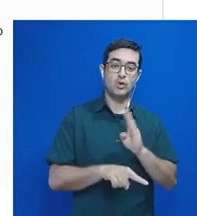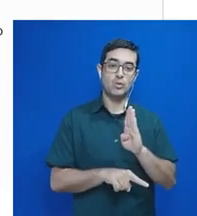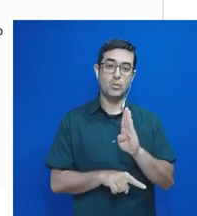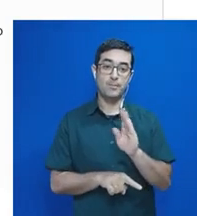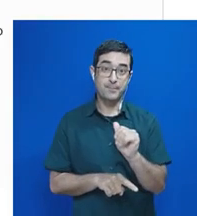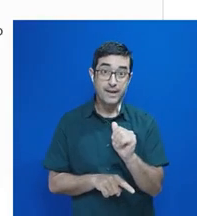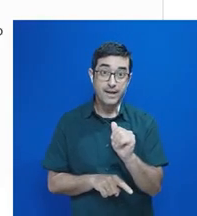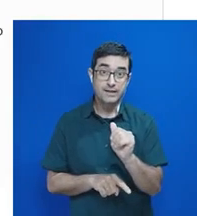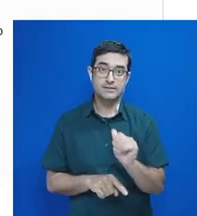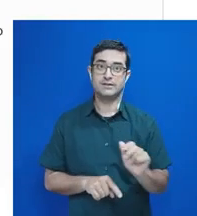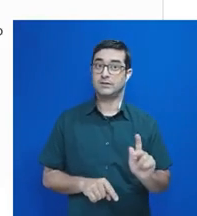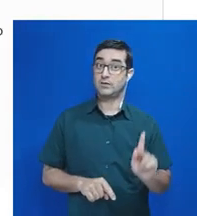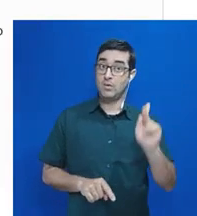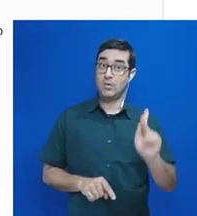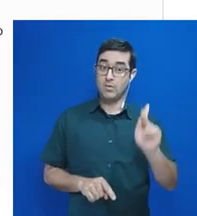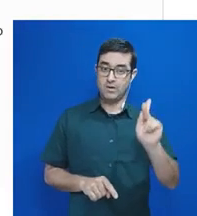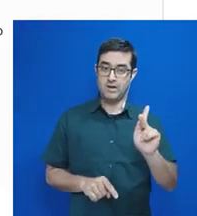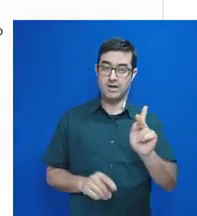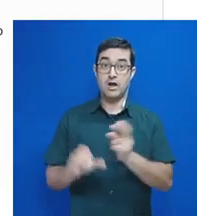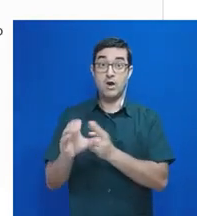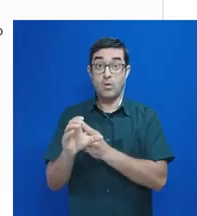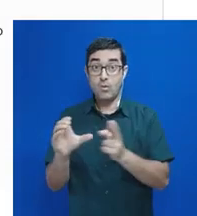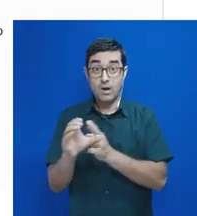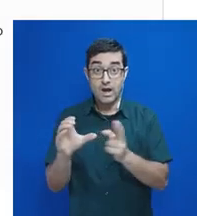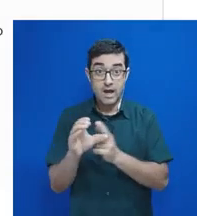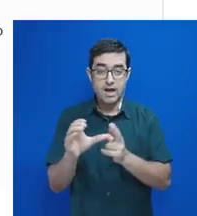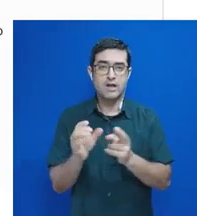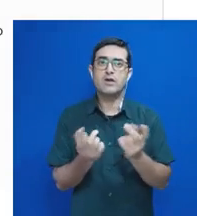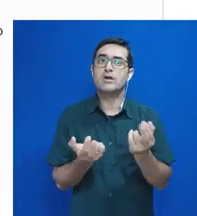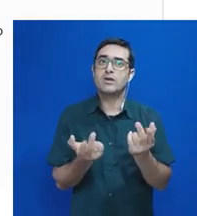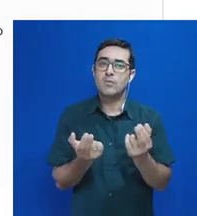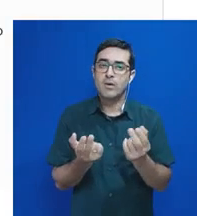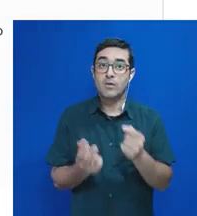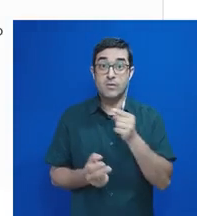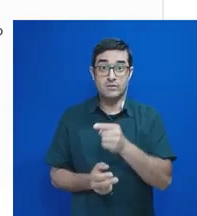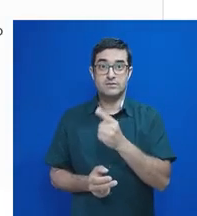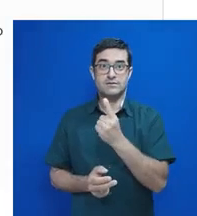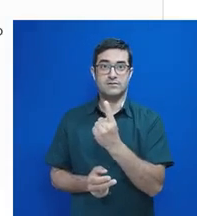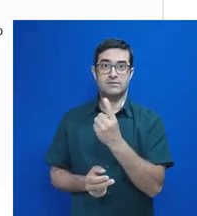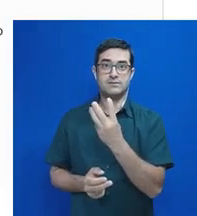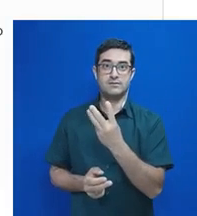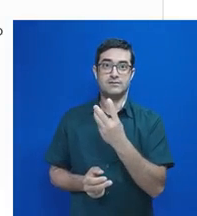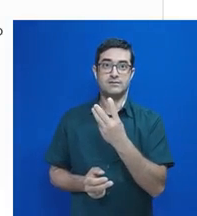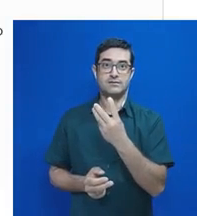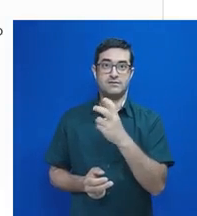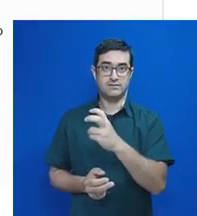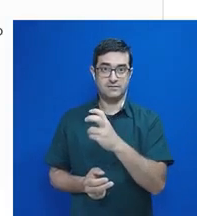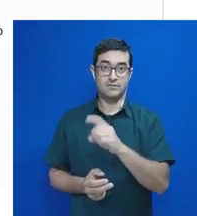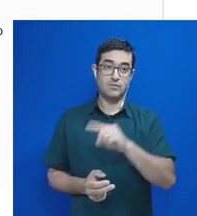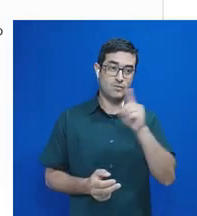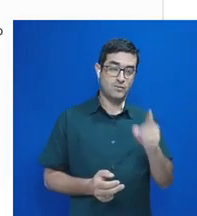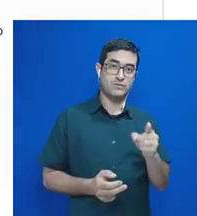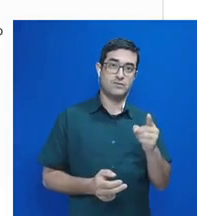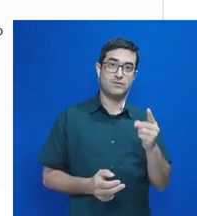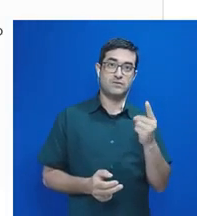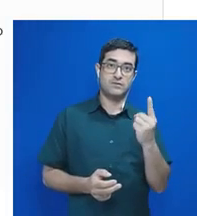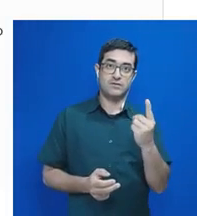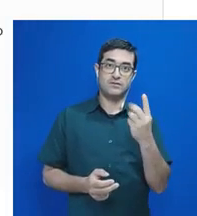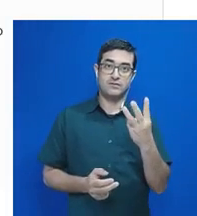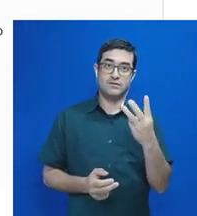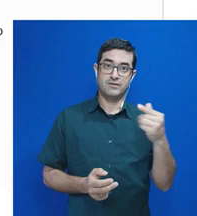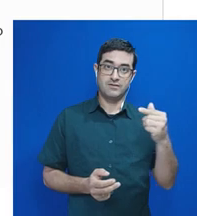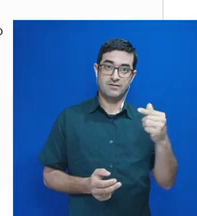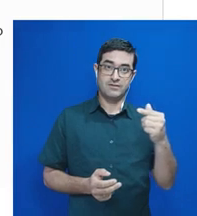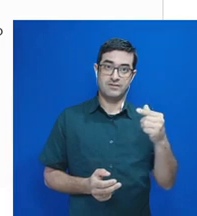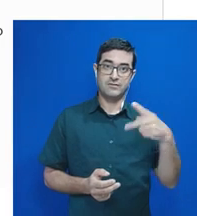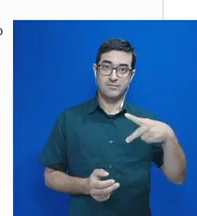têm o mesmo raio, ou raio muito próximo, um de 135 outro de 137 picômetros, mas o bário